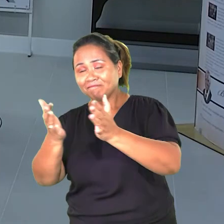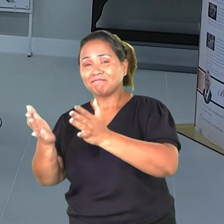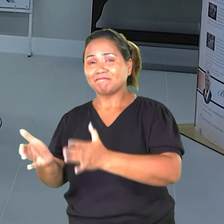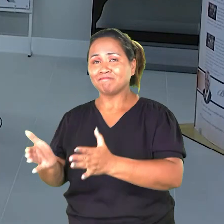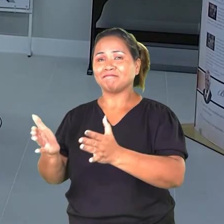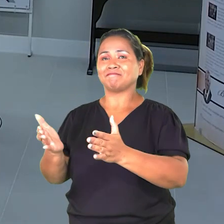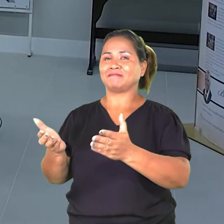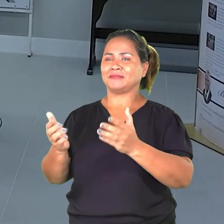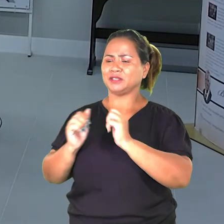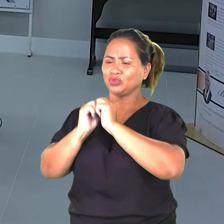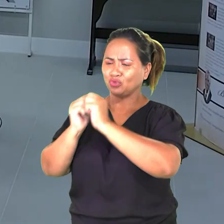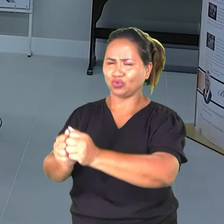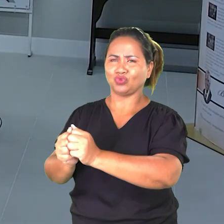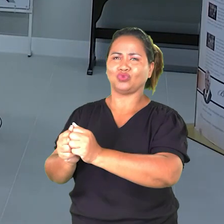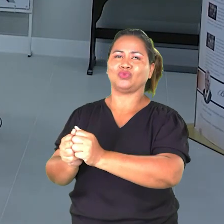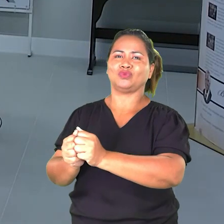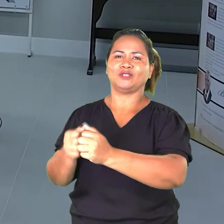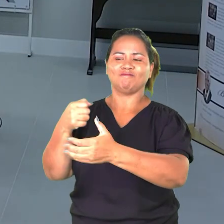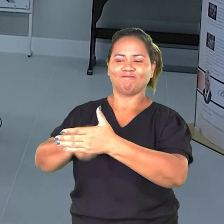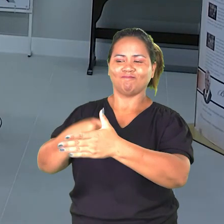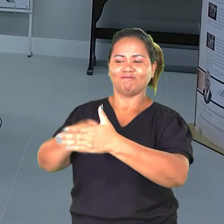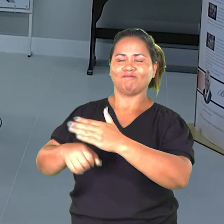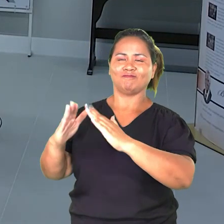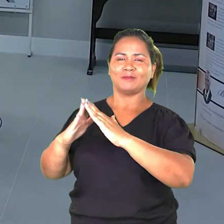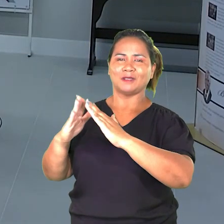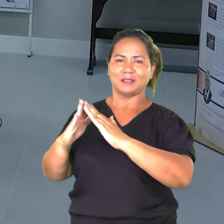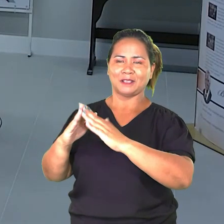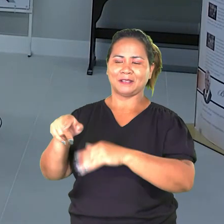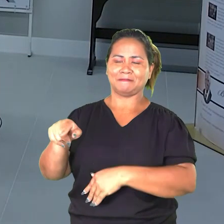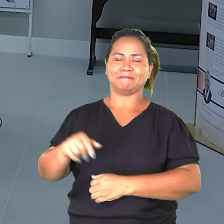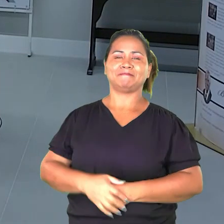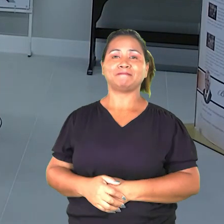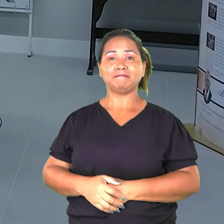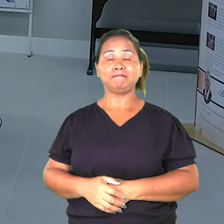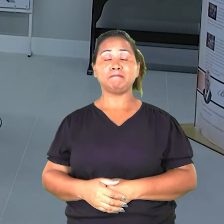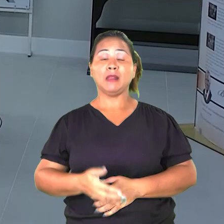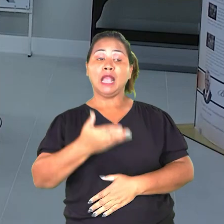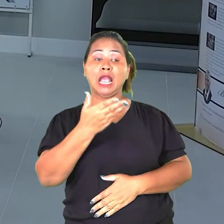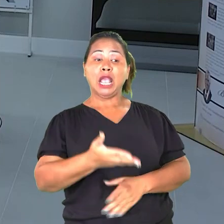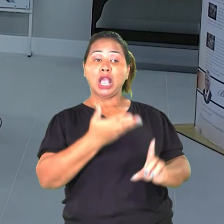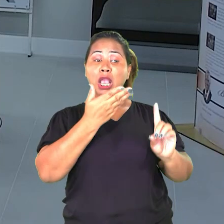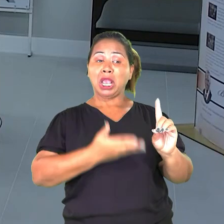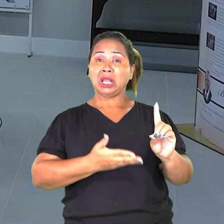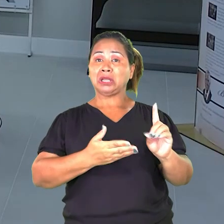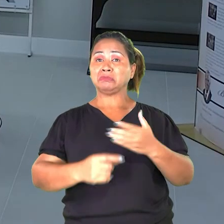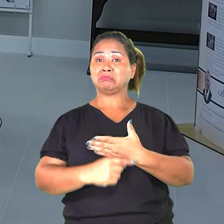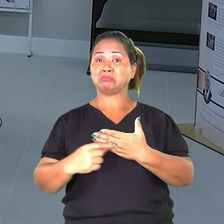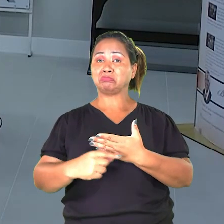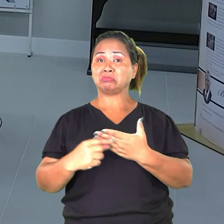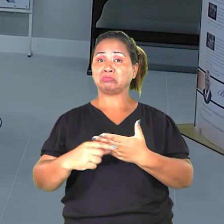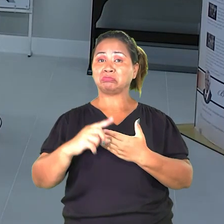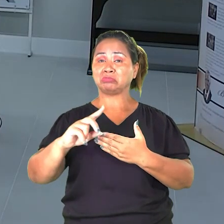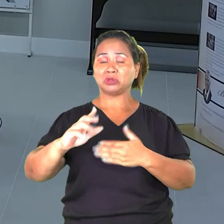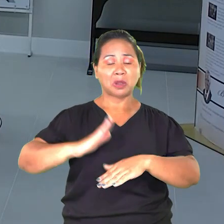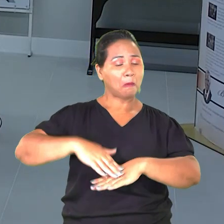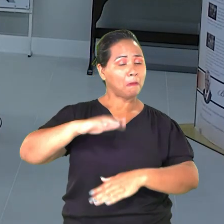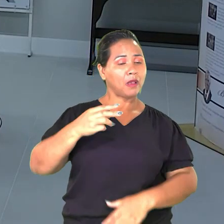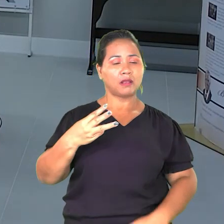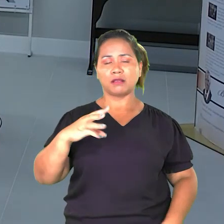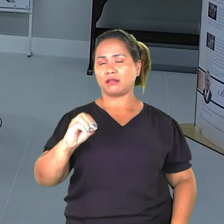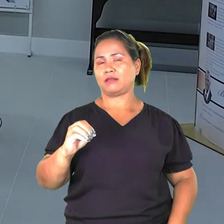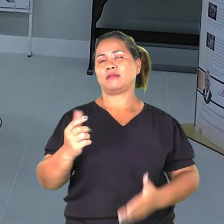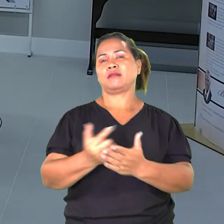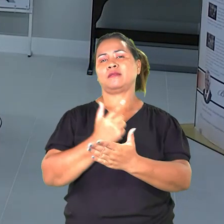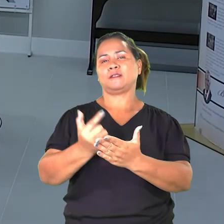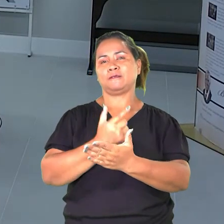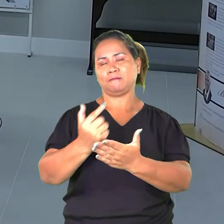vez, nessa jornada em relação à Casa Guilherme de Almeida, como eu já disse. Autor de mais de 30 livros,